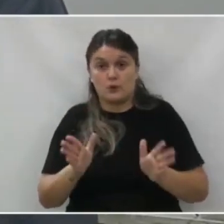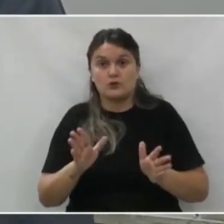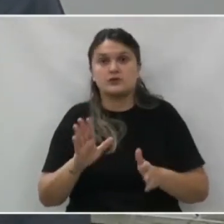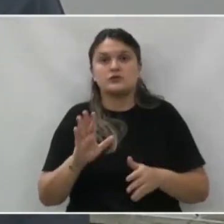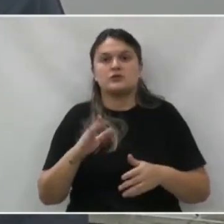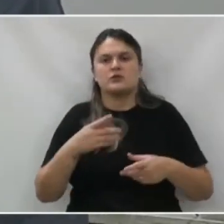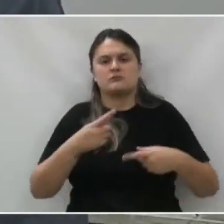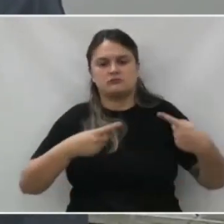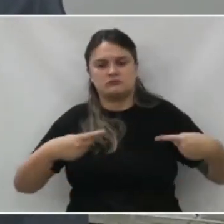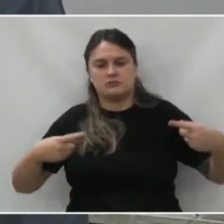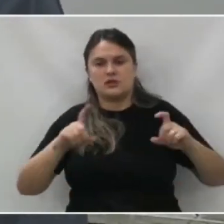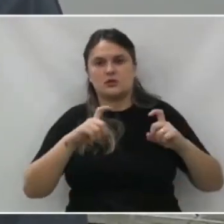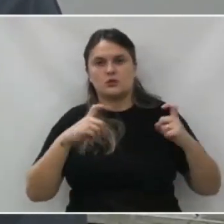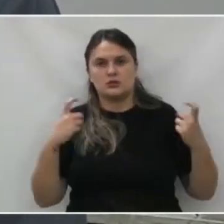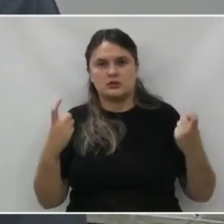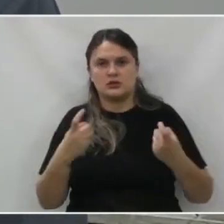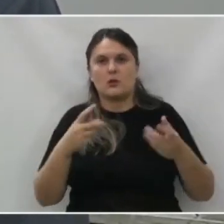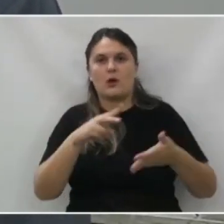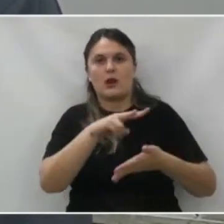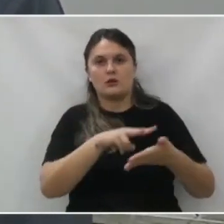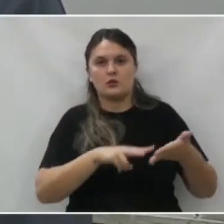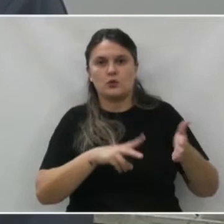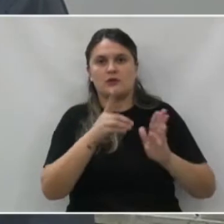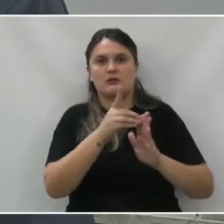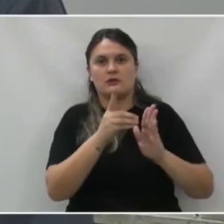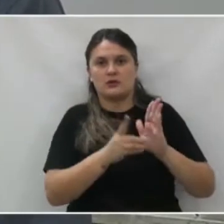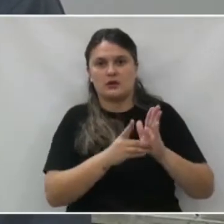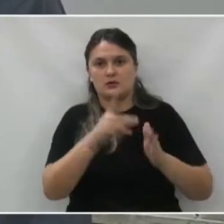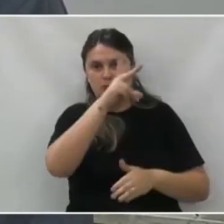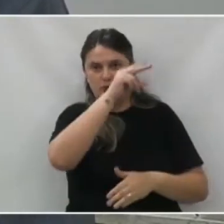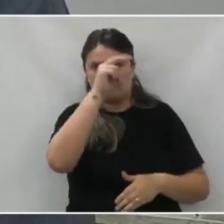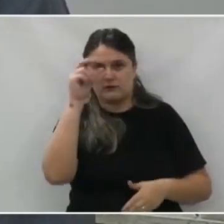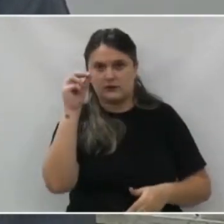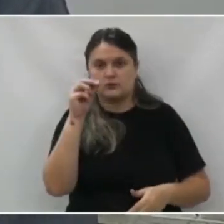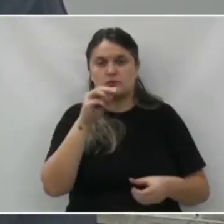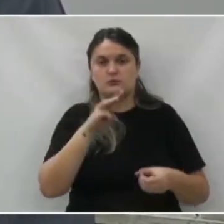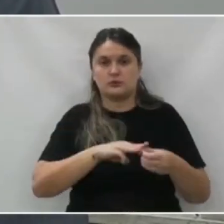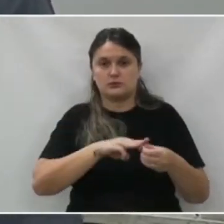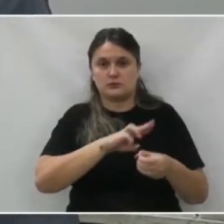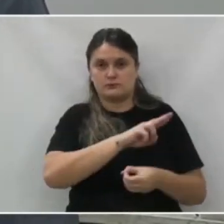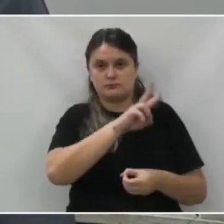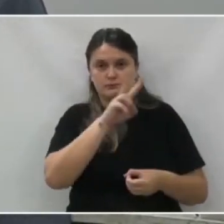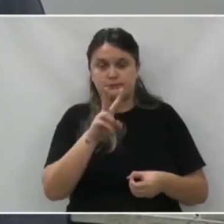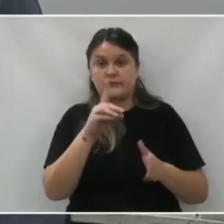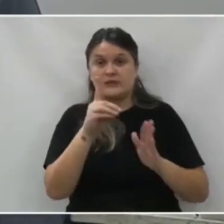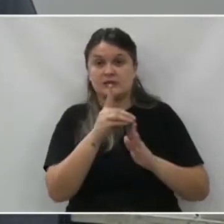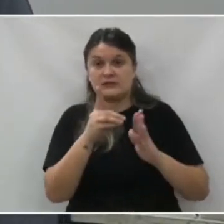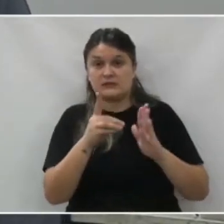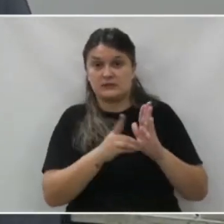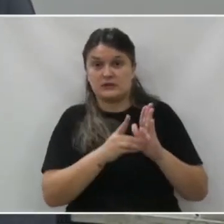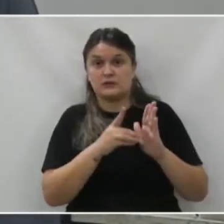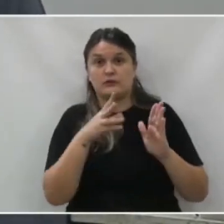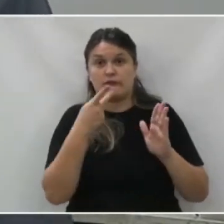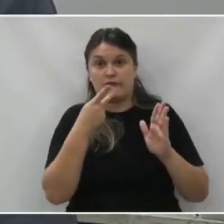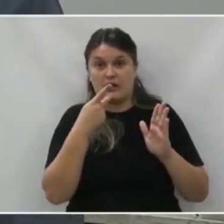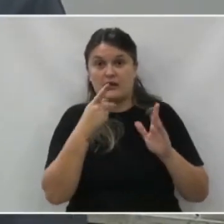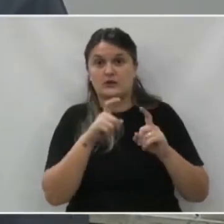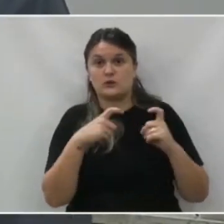decorrer de hoje, um decreto por parte do prefeito municipal Nando Vitória, decreto esse lido aqui em nossa